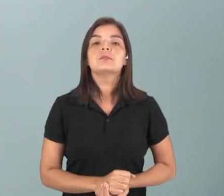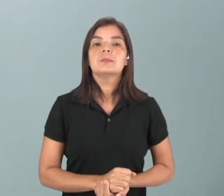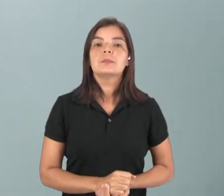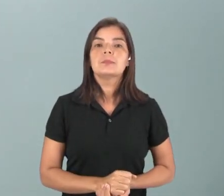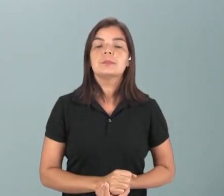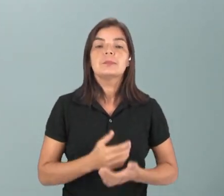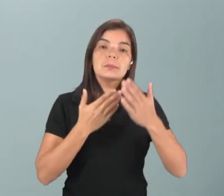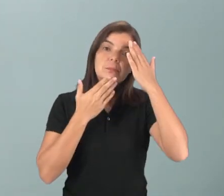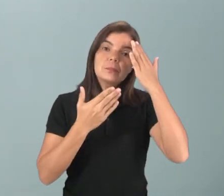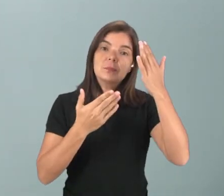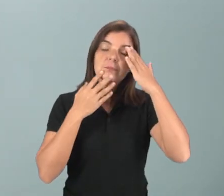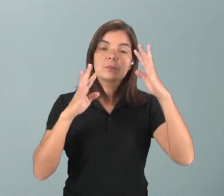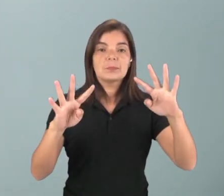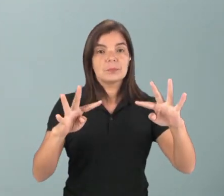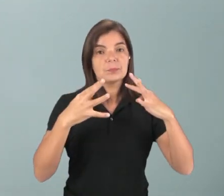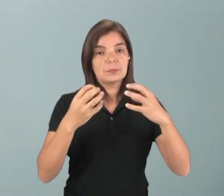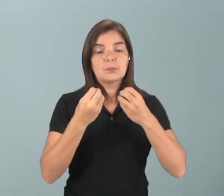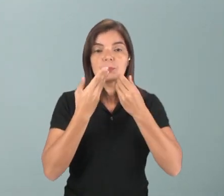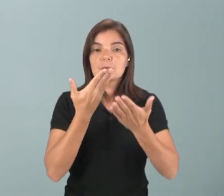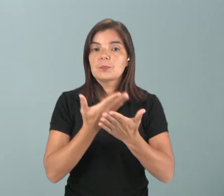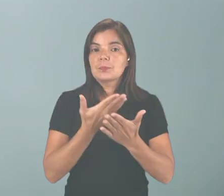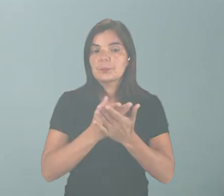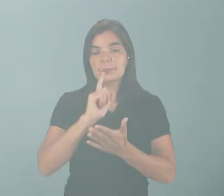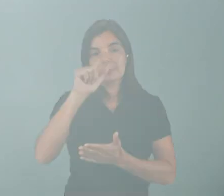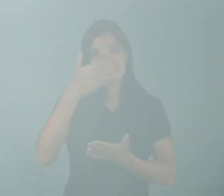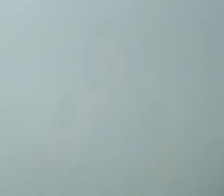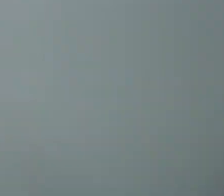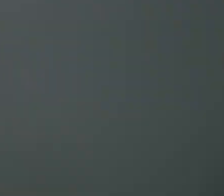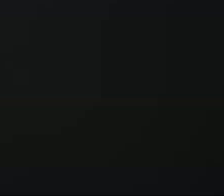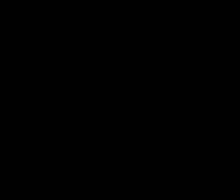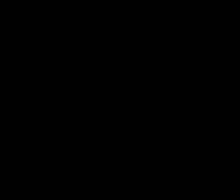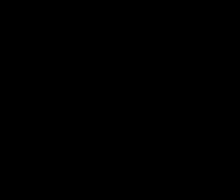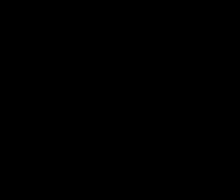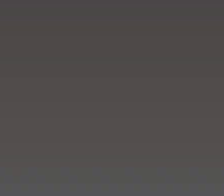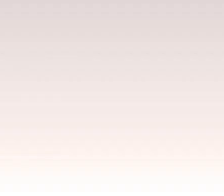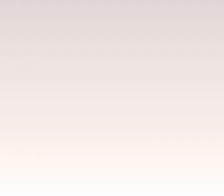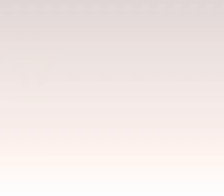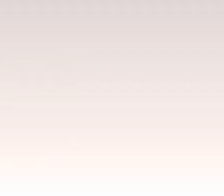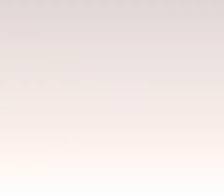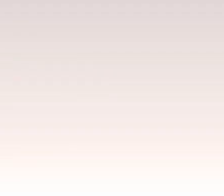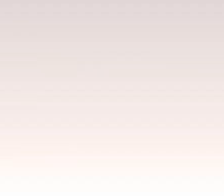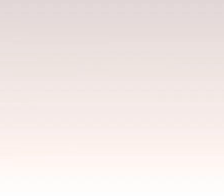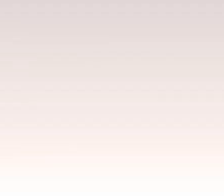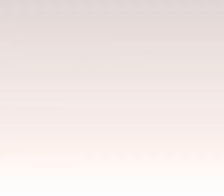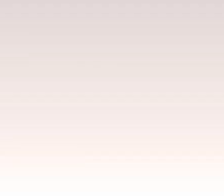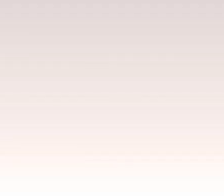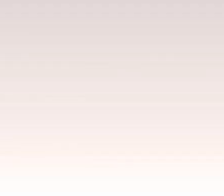bom? Agradeço a atenção, desejo bons estudos e até a próxima.